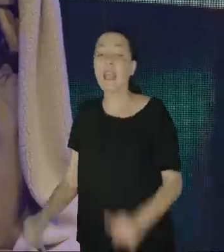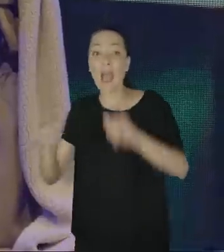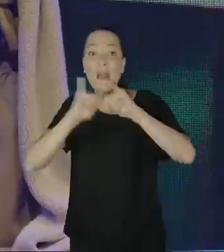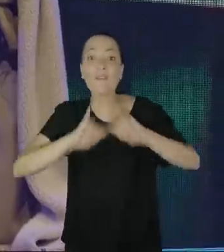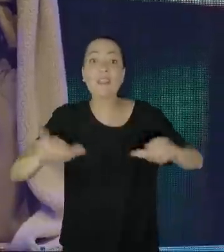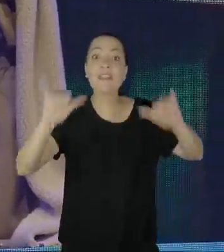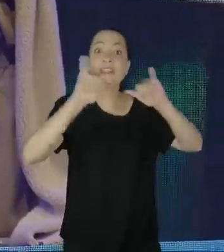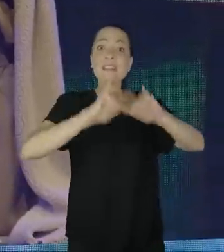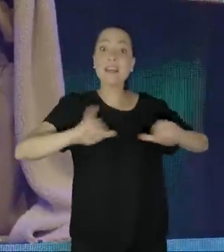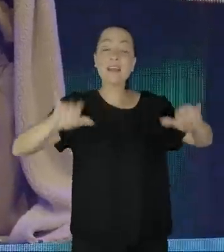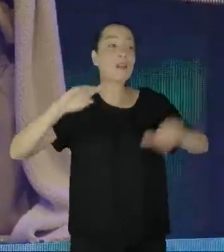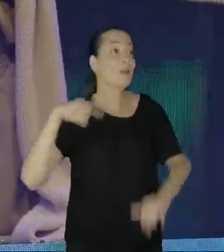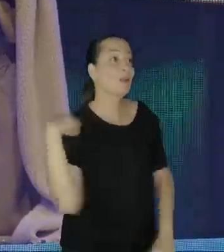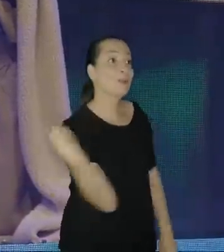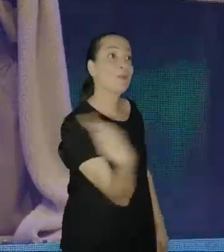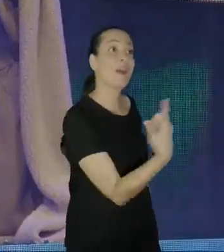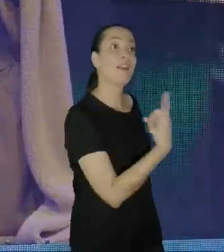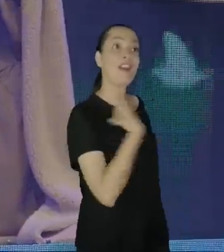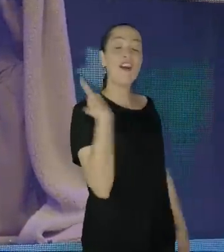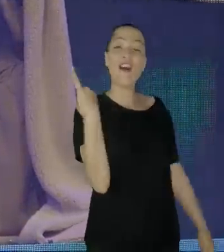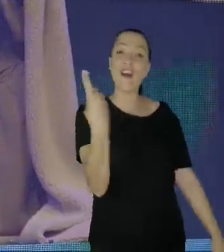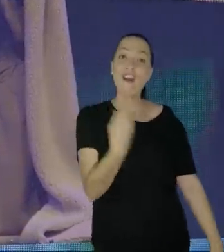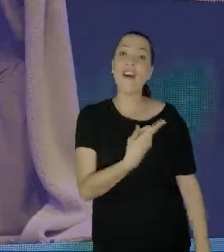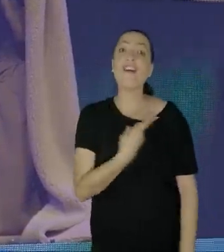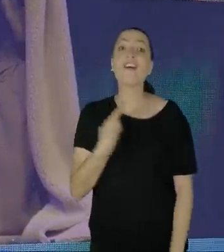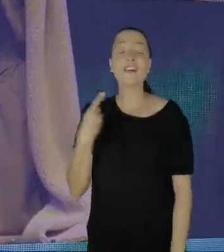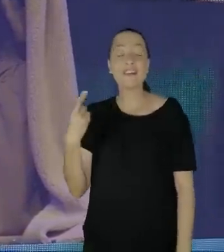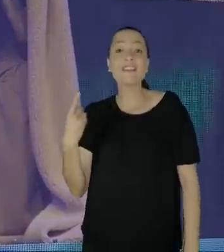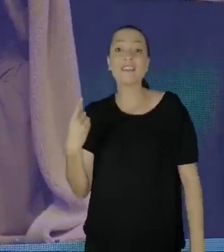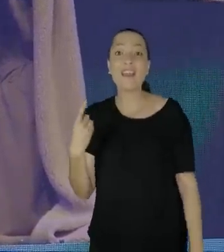que anuncia.